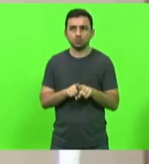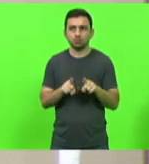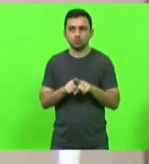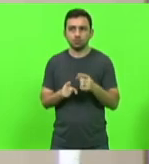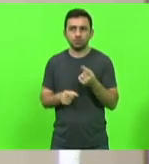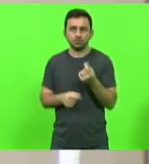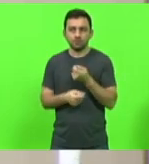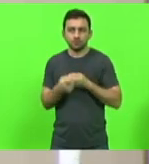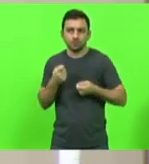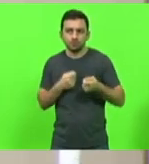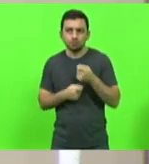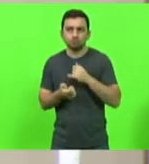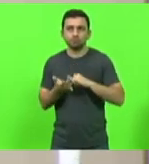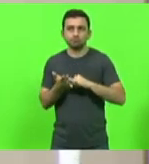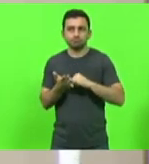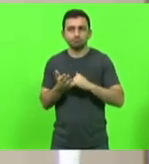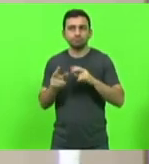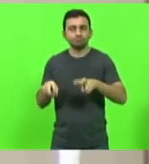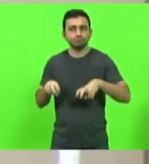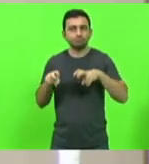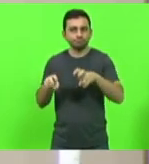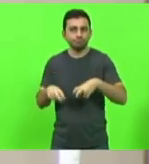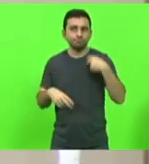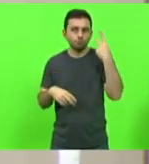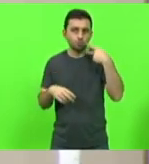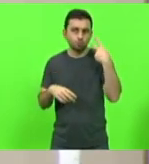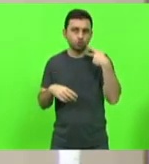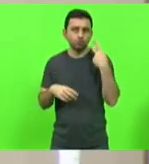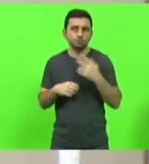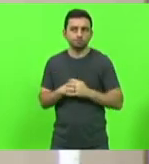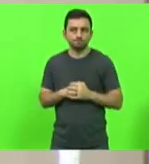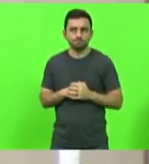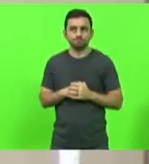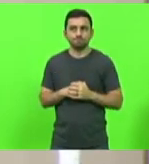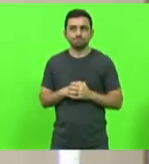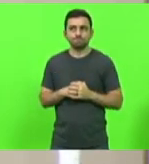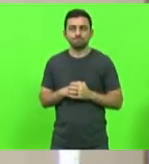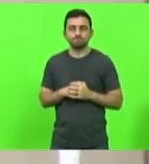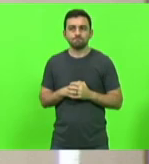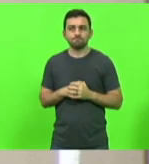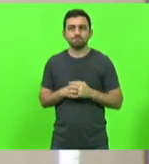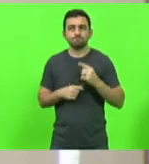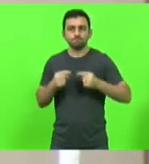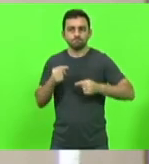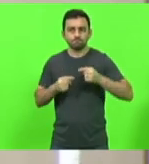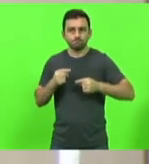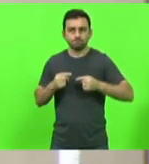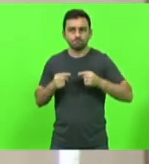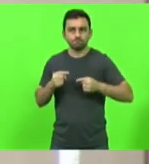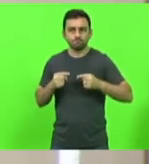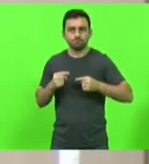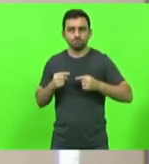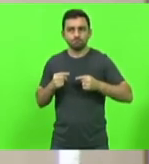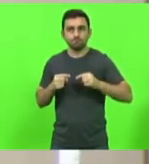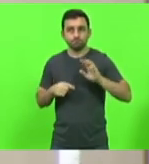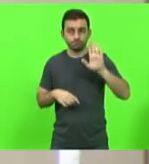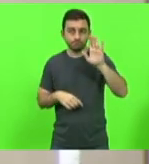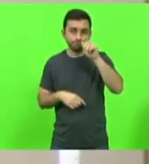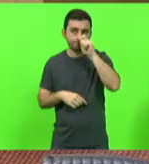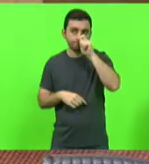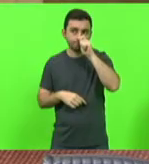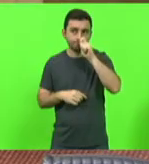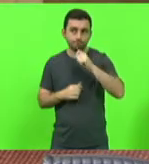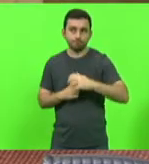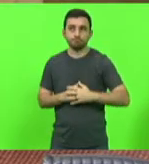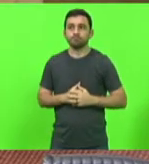e Tributação e Comissão de Agricultura e Política Rural. Em discussão, para discutir a matéria, com a palavra o autor, deputado João Amin. Bom,